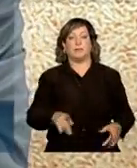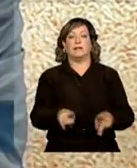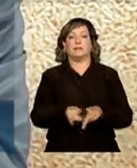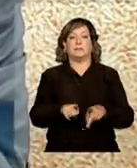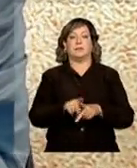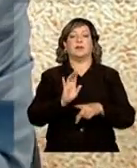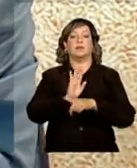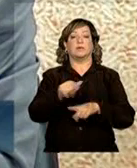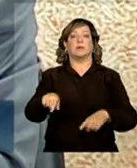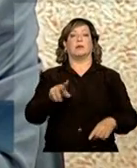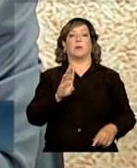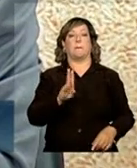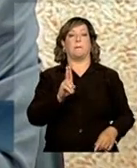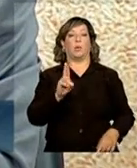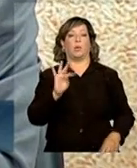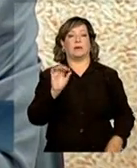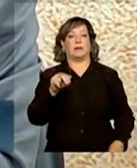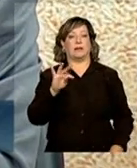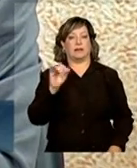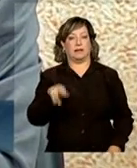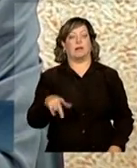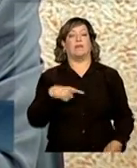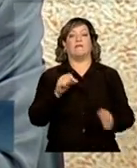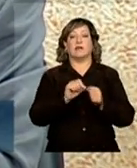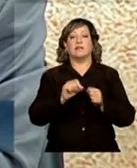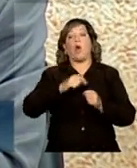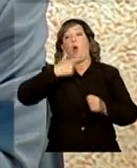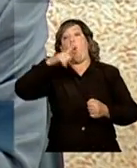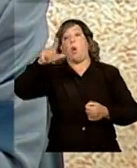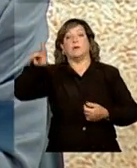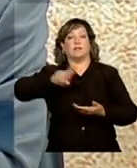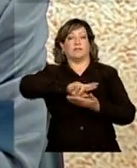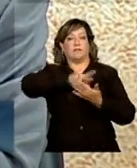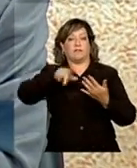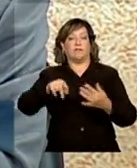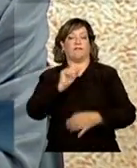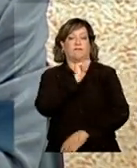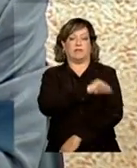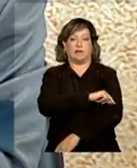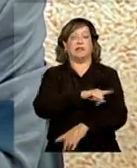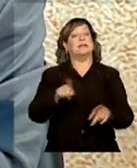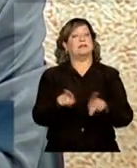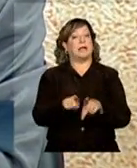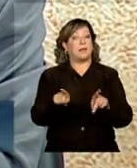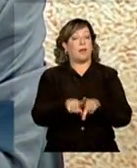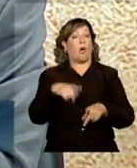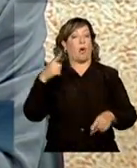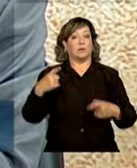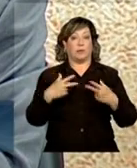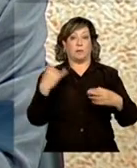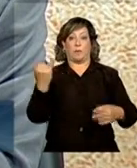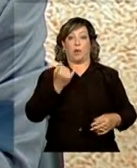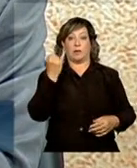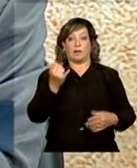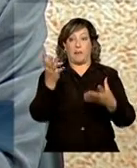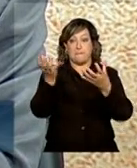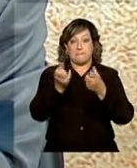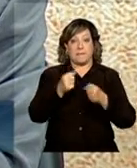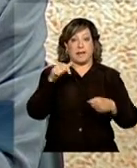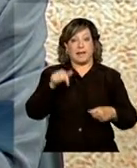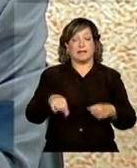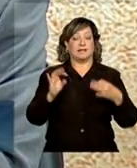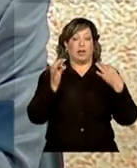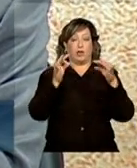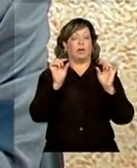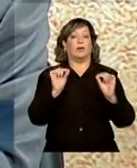permitirá o Butantã poder desolver outras vacinas e e por fim o outro elemento importante dessa transferência aquilo que disse o Dr Carlos